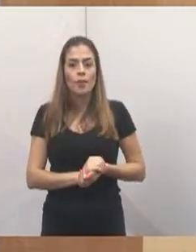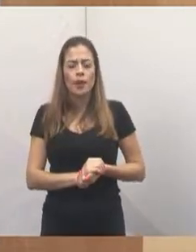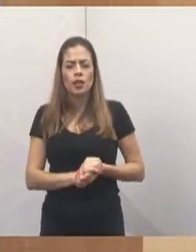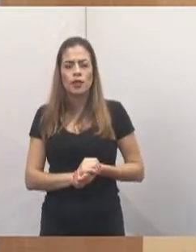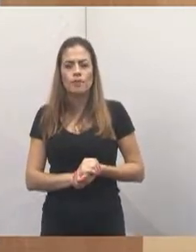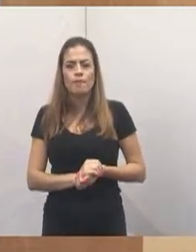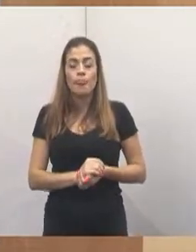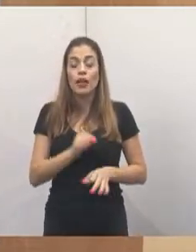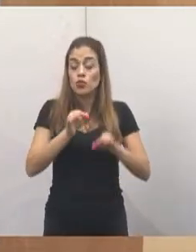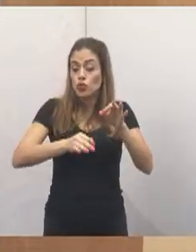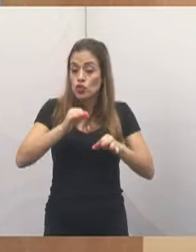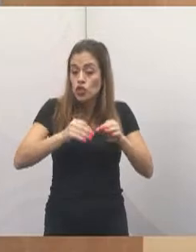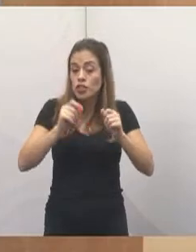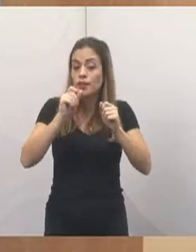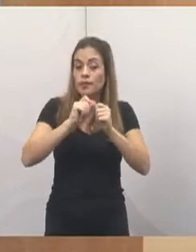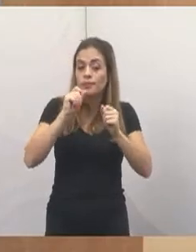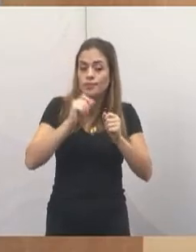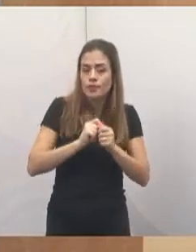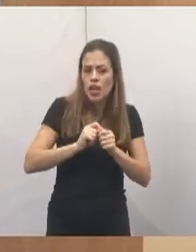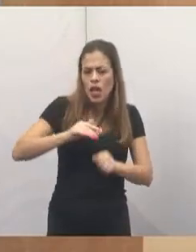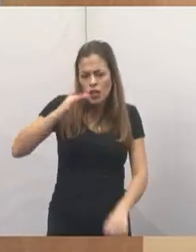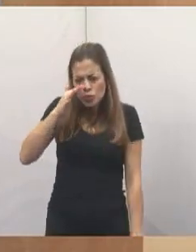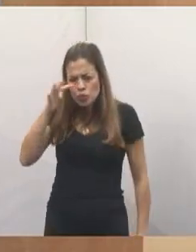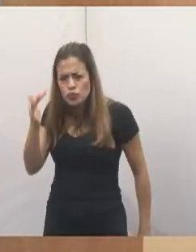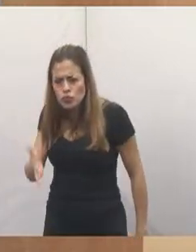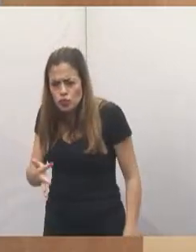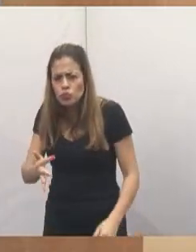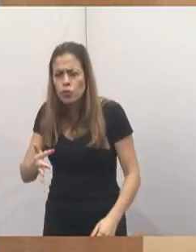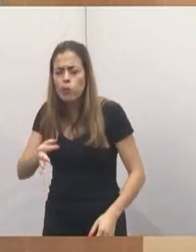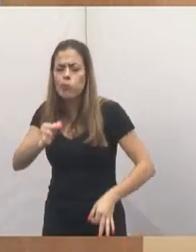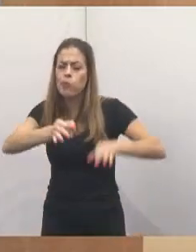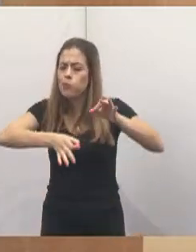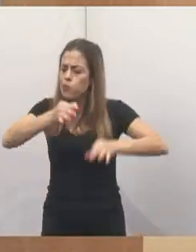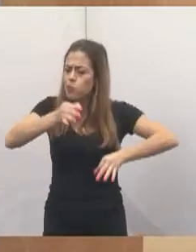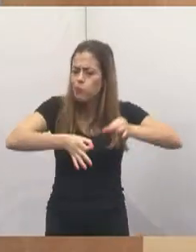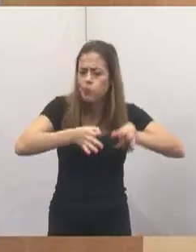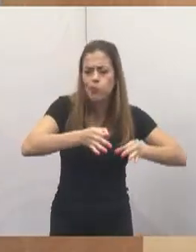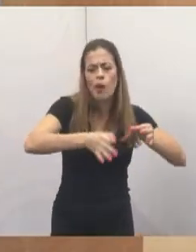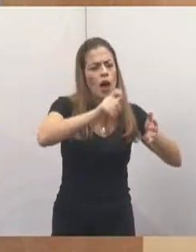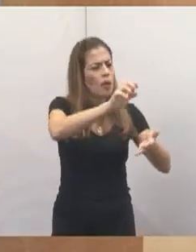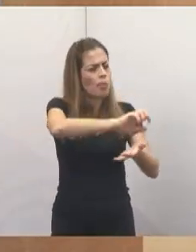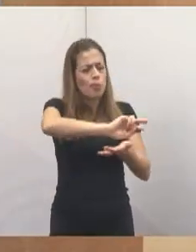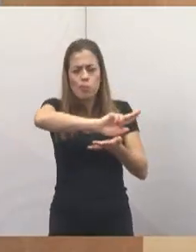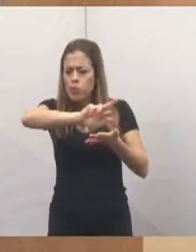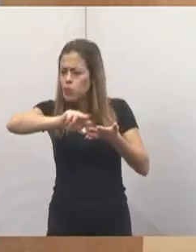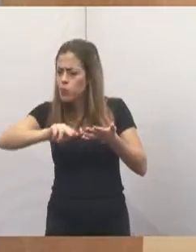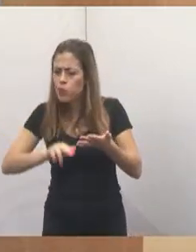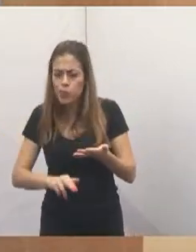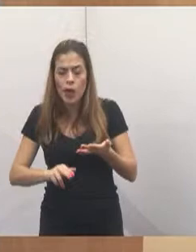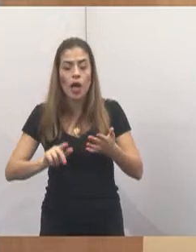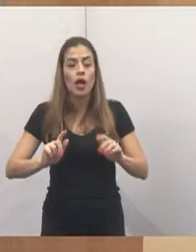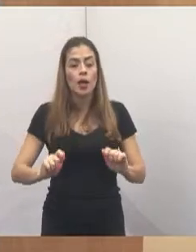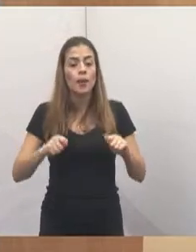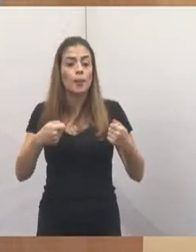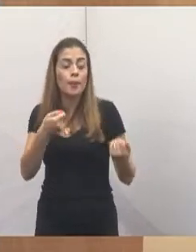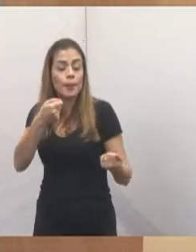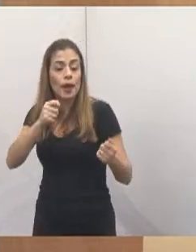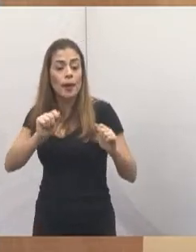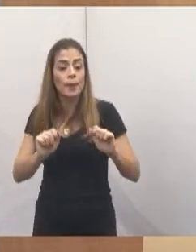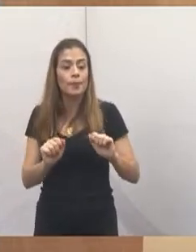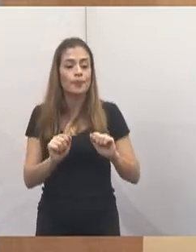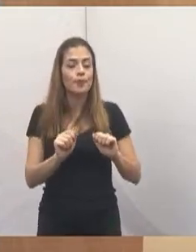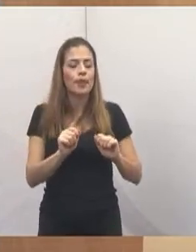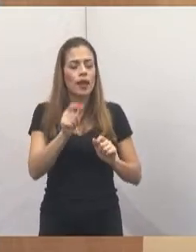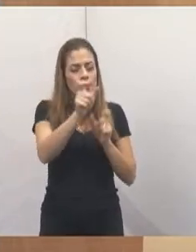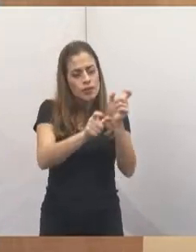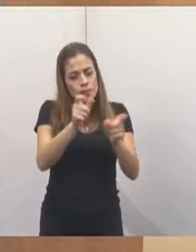acusação, é feita pela advocacia, seja em que polo estiver, mas normalmente fazendo a defesa das